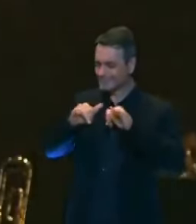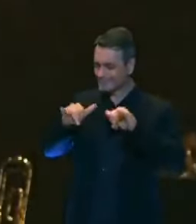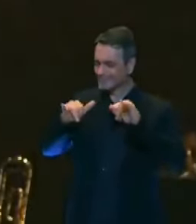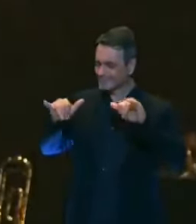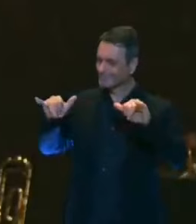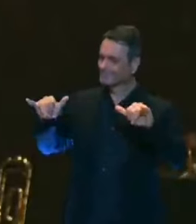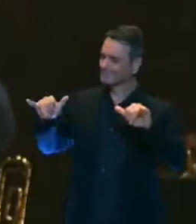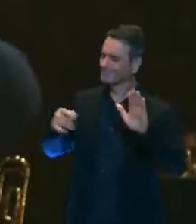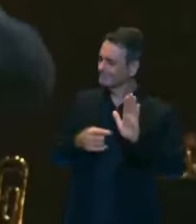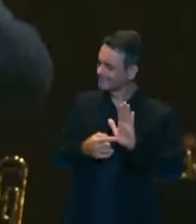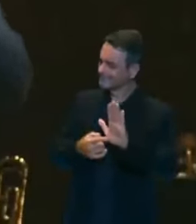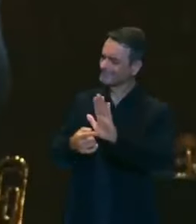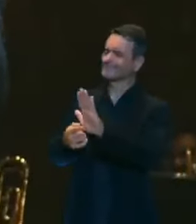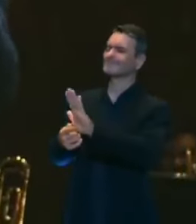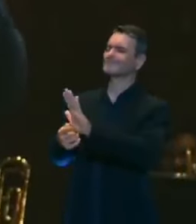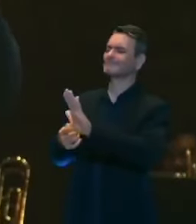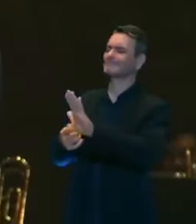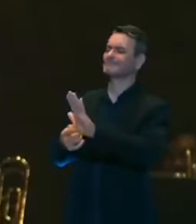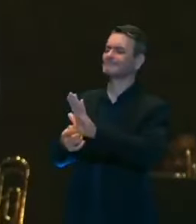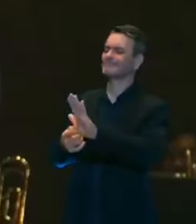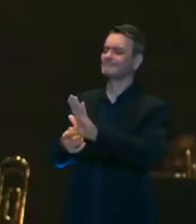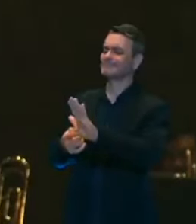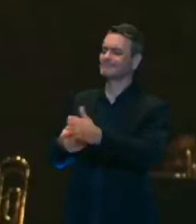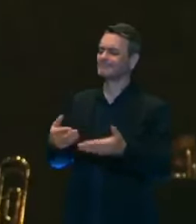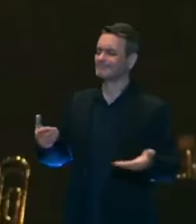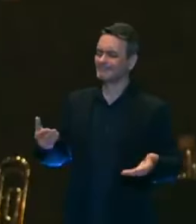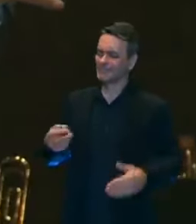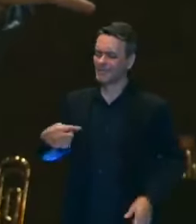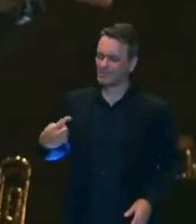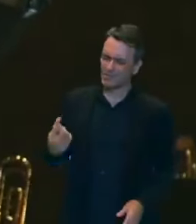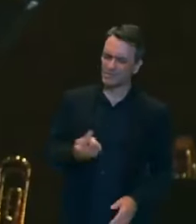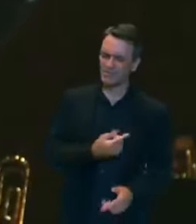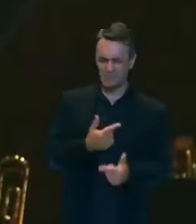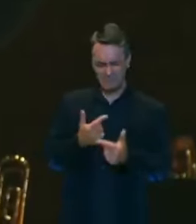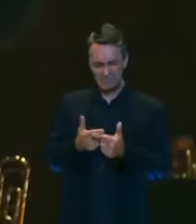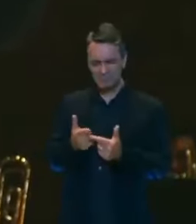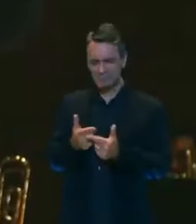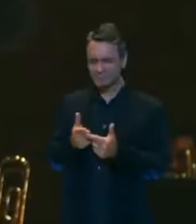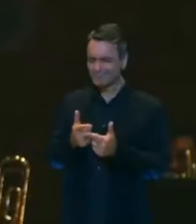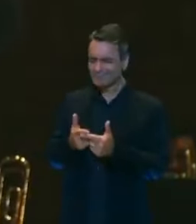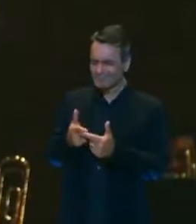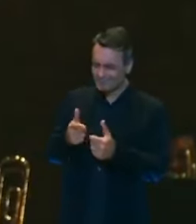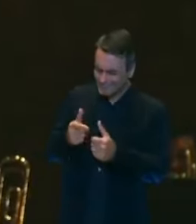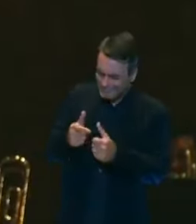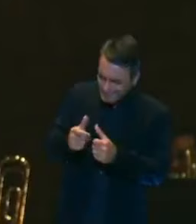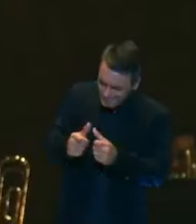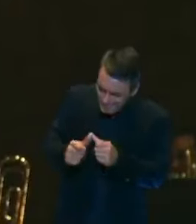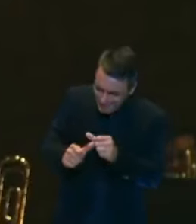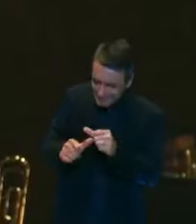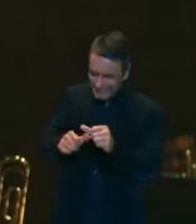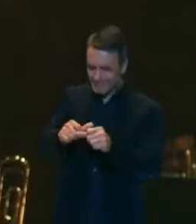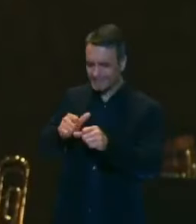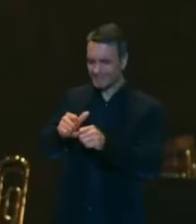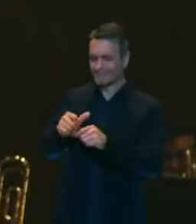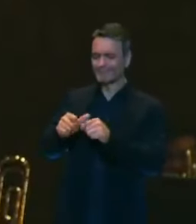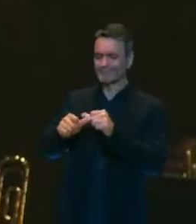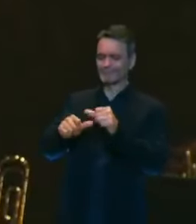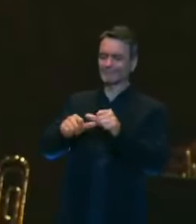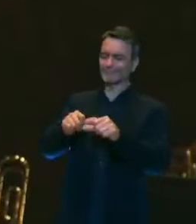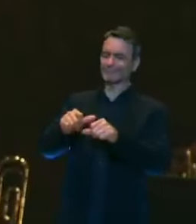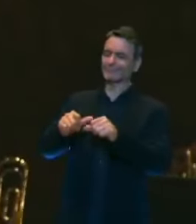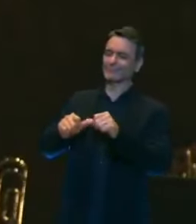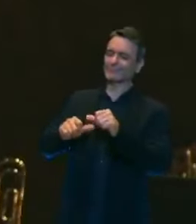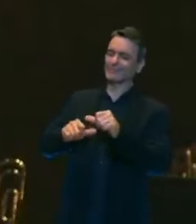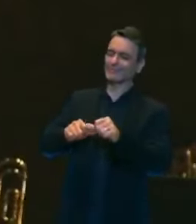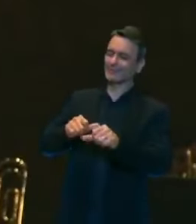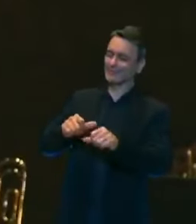ela, ah Deus, os nossos problemas se transformam em coisa que não é nada diante